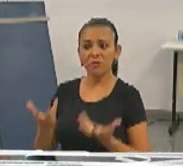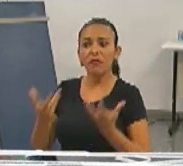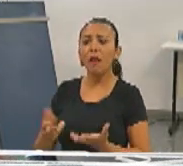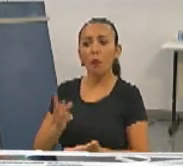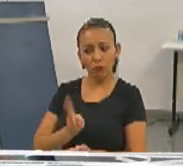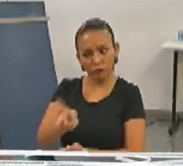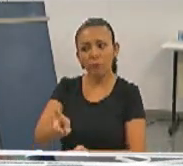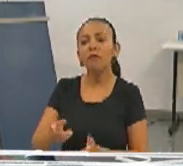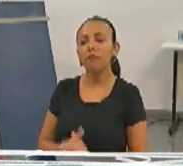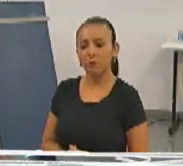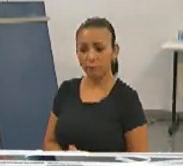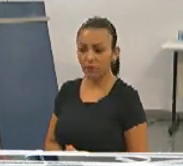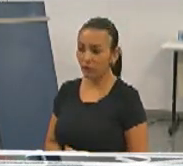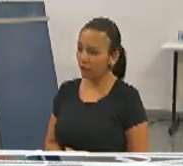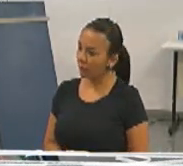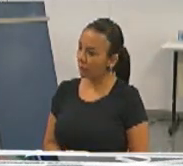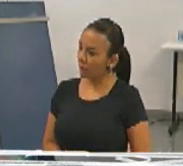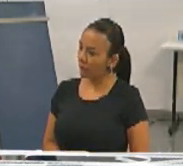gestão.